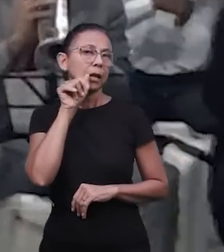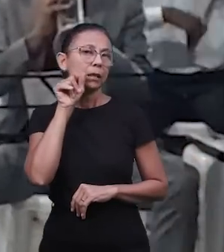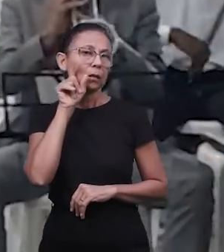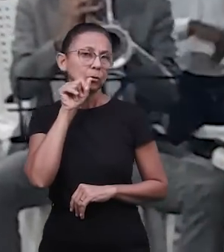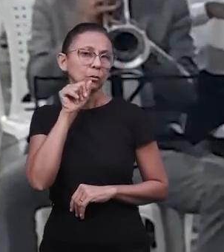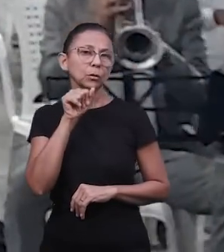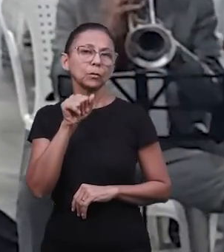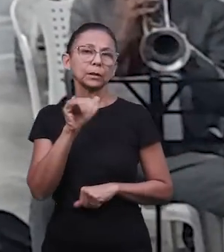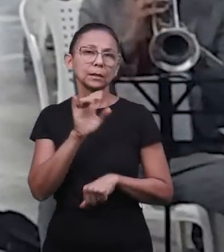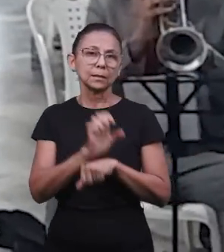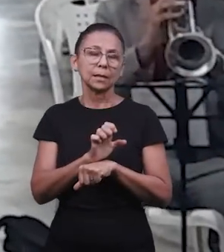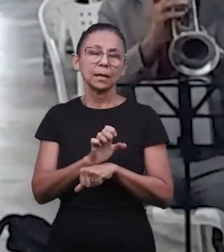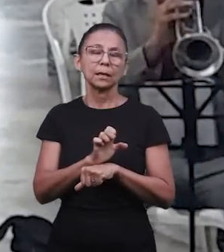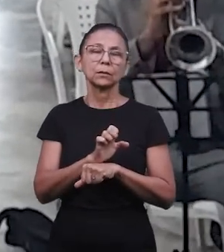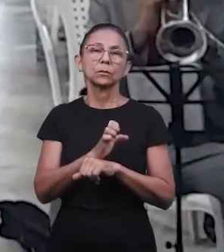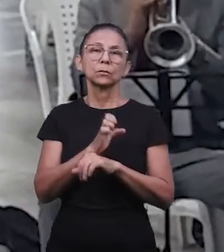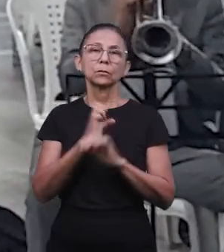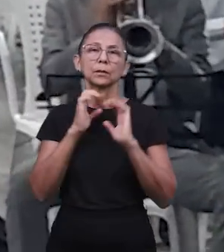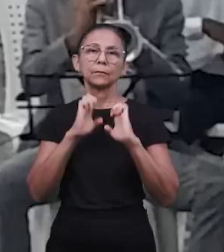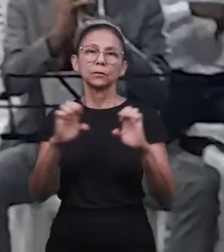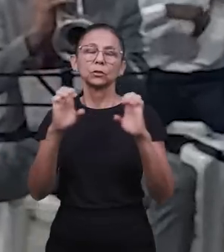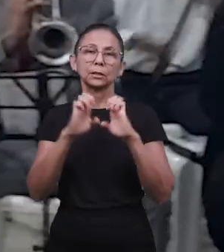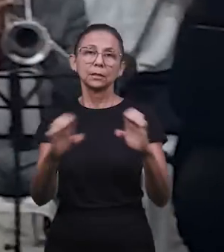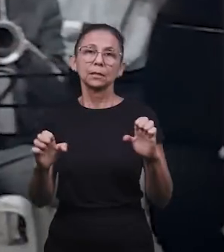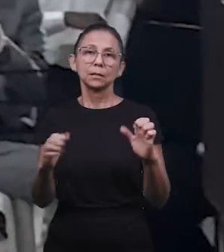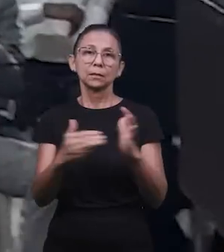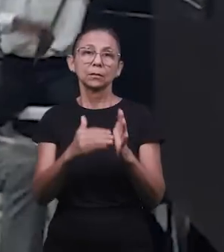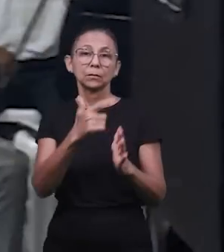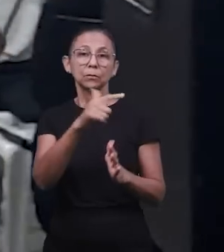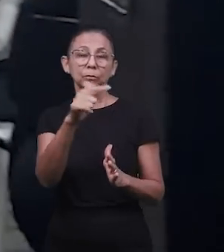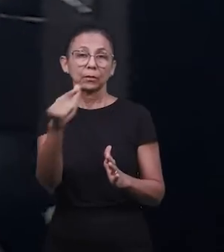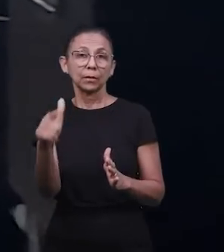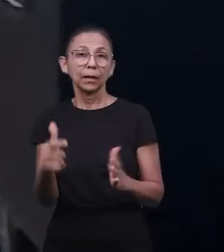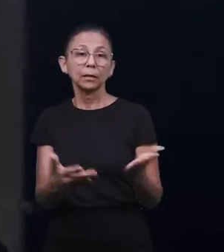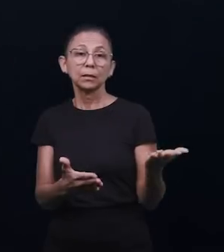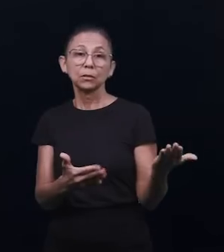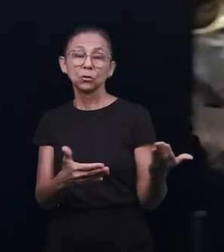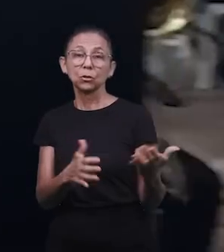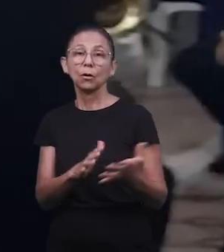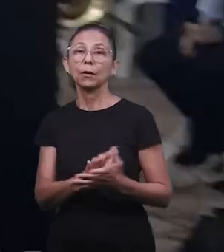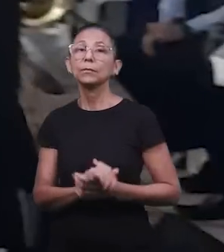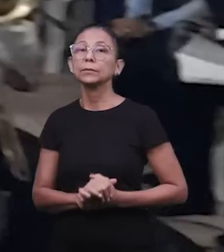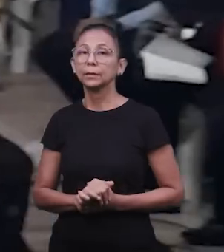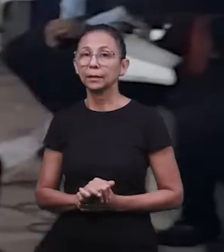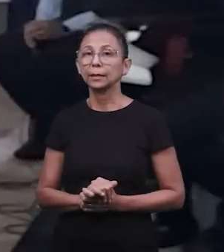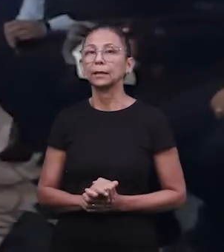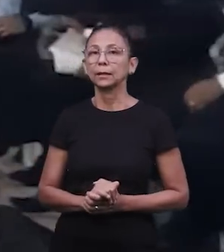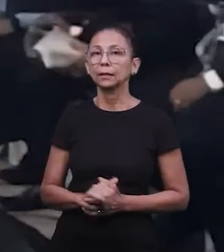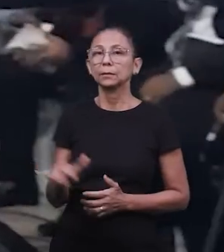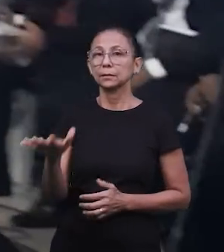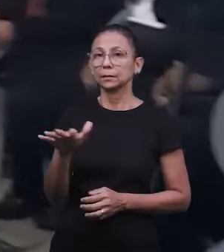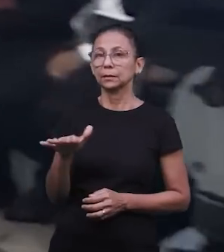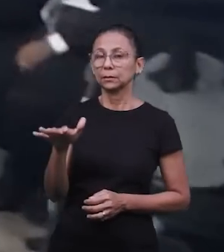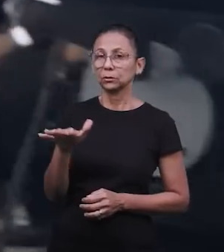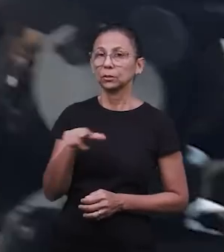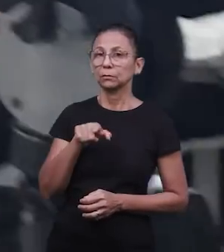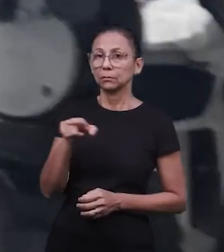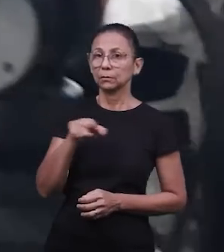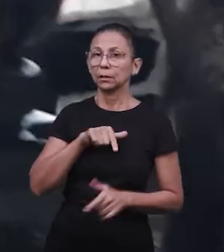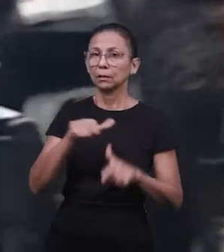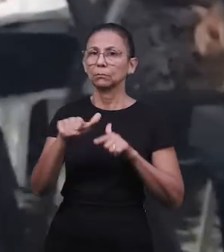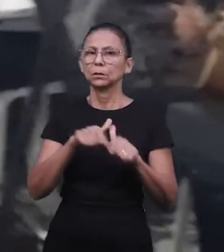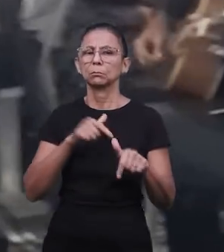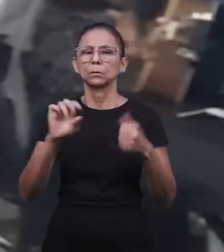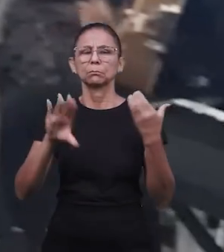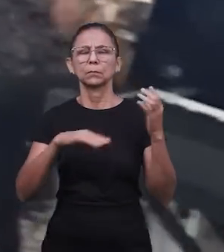Fronteiras. Essa bênção aí foi na área Tabuleiro 2. Os irmãos fizeram um trabalho de campo na comunidade e à noite houve o culto numa